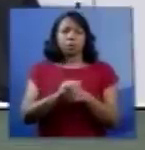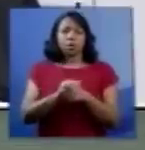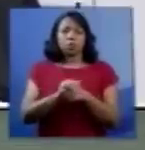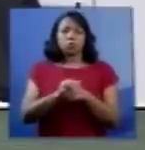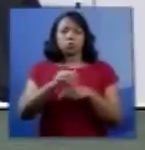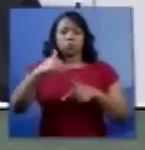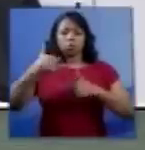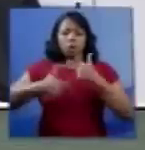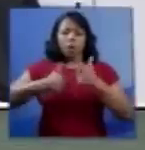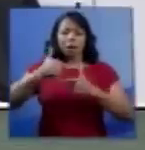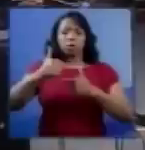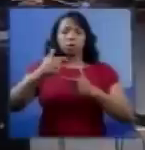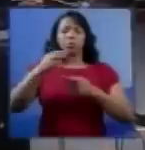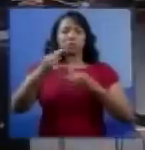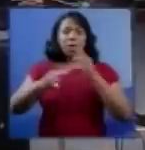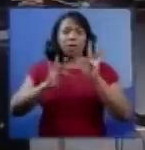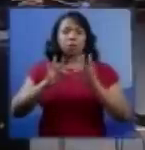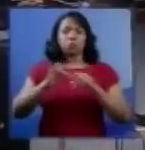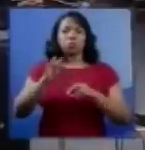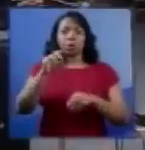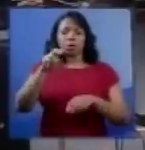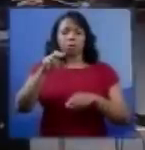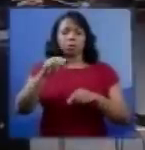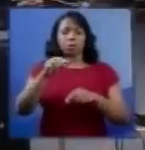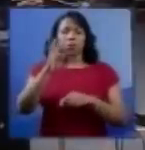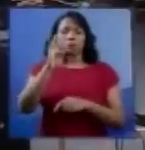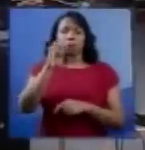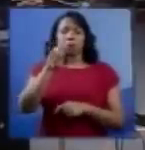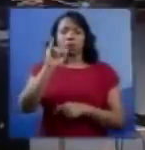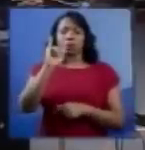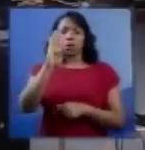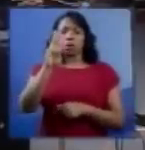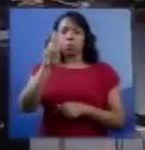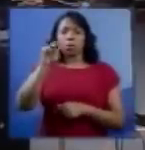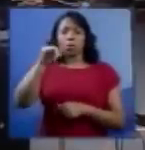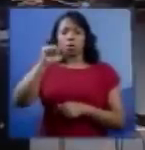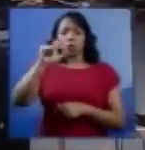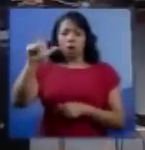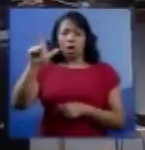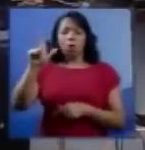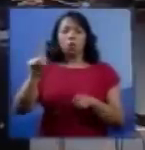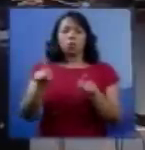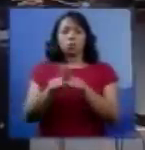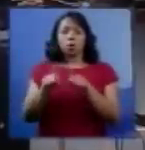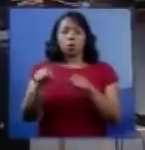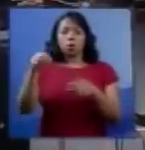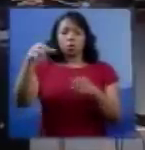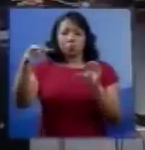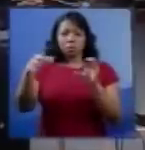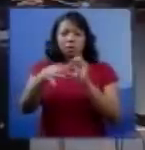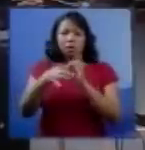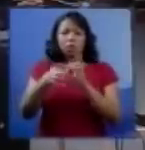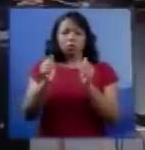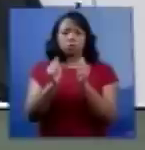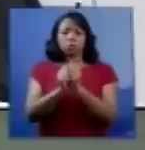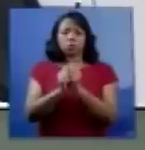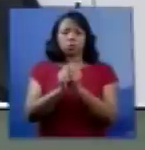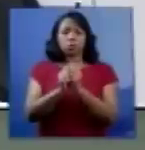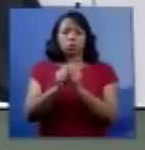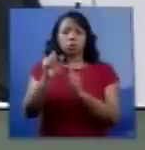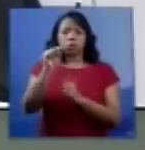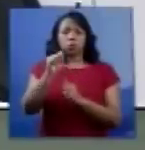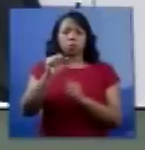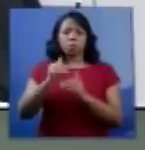serviço técnico do do tribunal encaminhar a cada integrante do supremo para